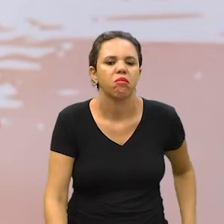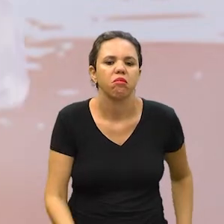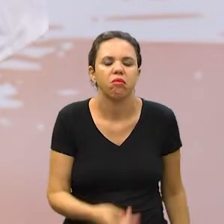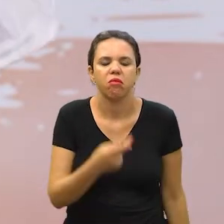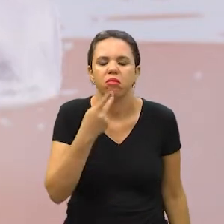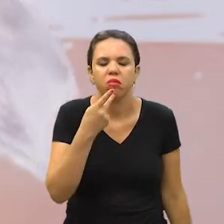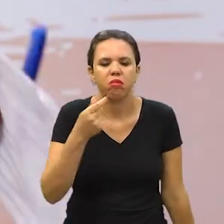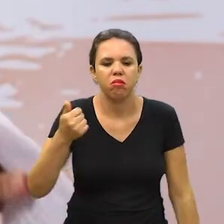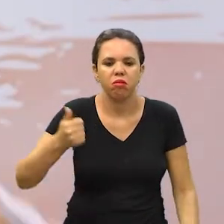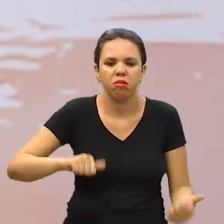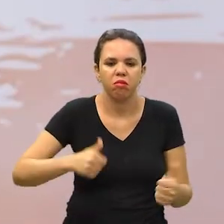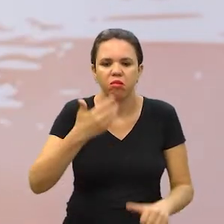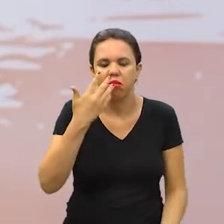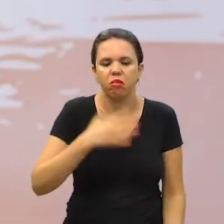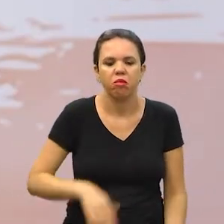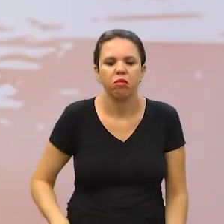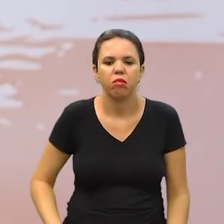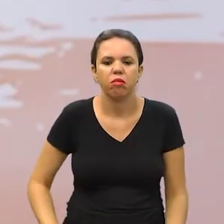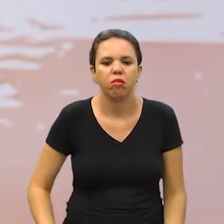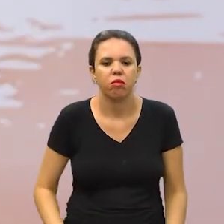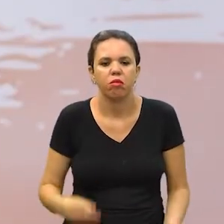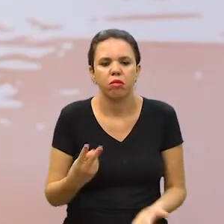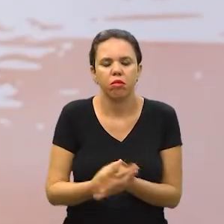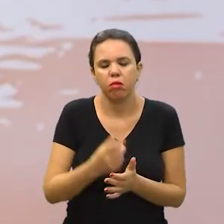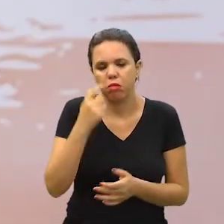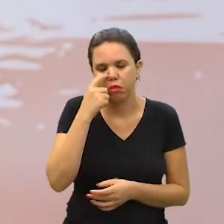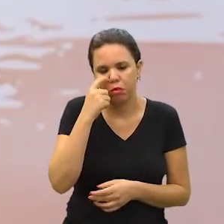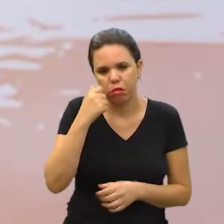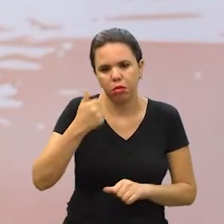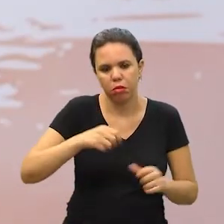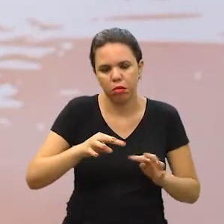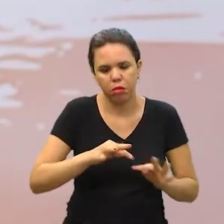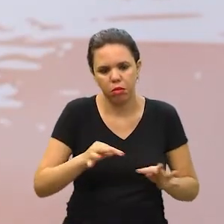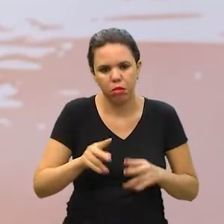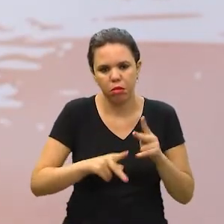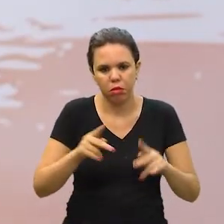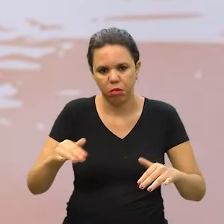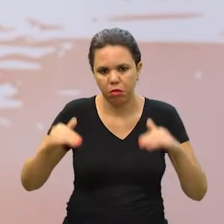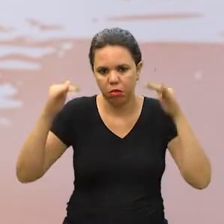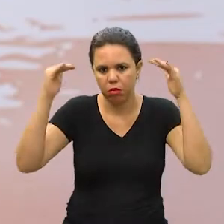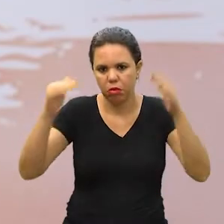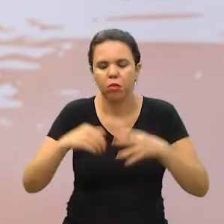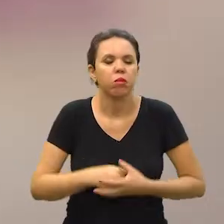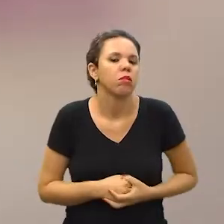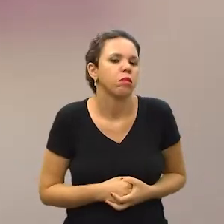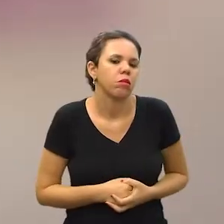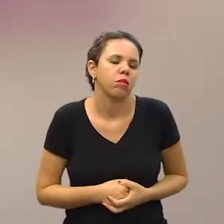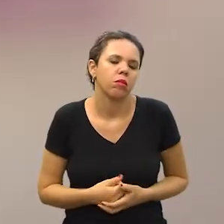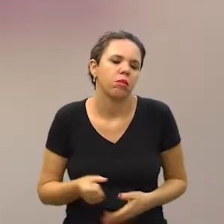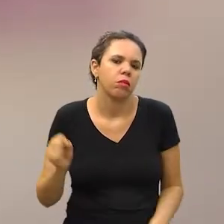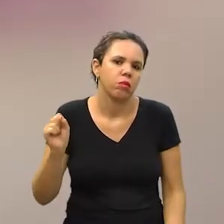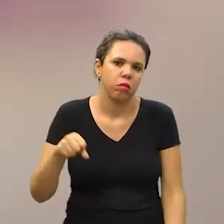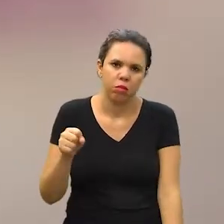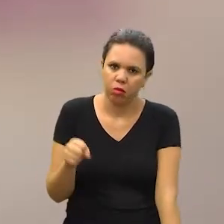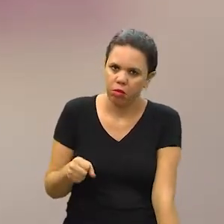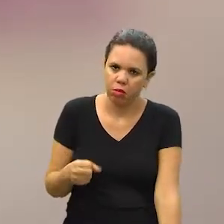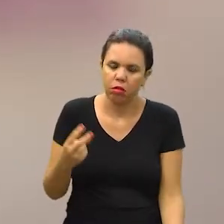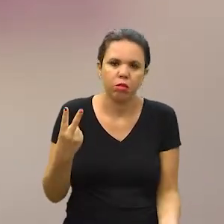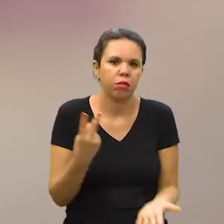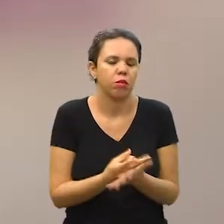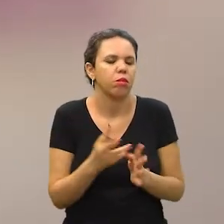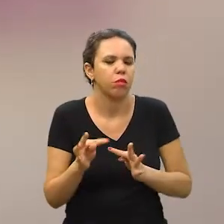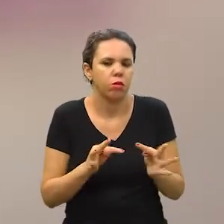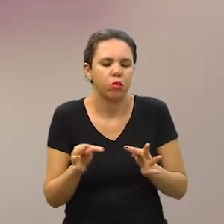está falando aí de diagnóstico em criança, mas esse mesmo diagnóstico também pode ser feito em adultos. Sim, esse